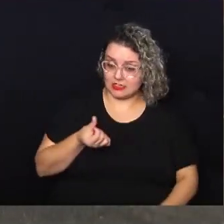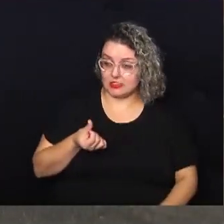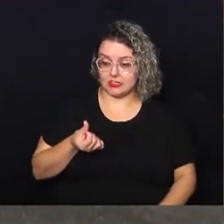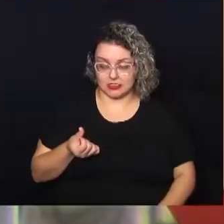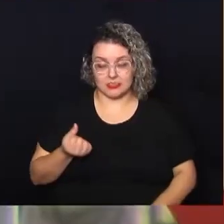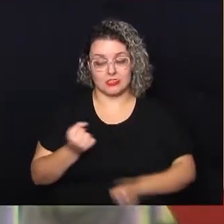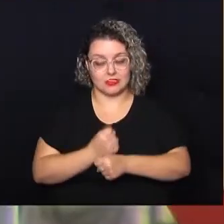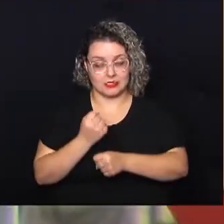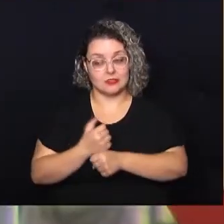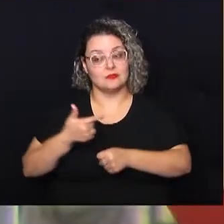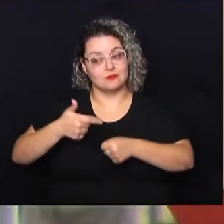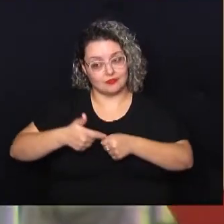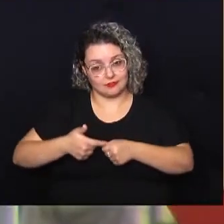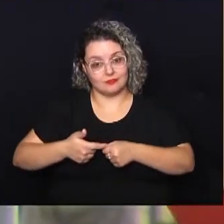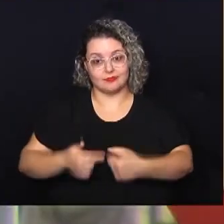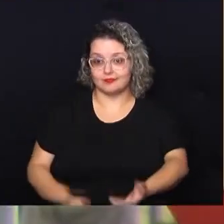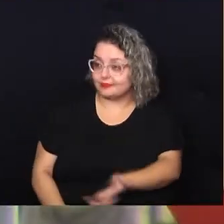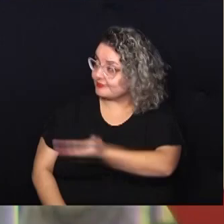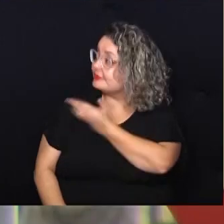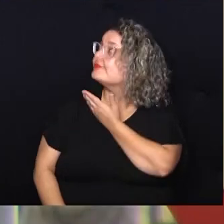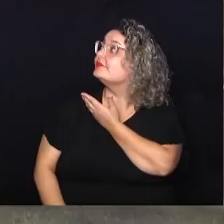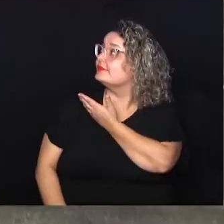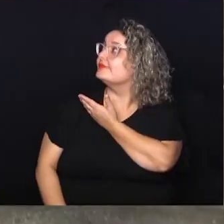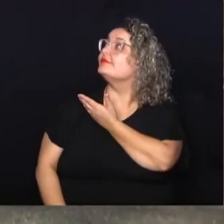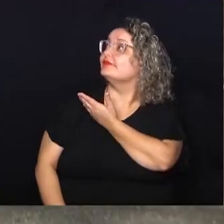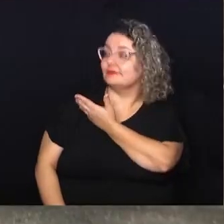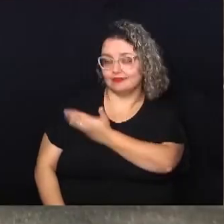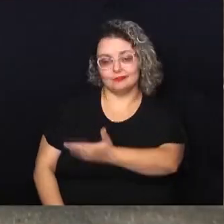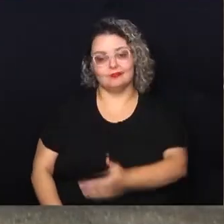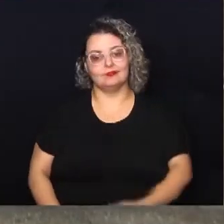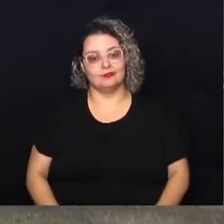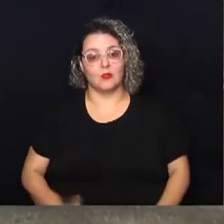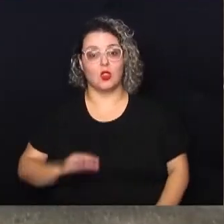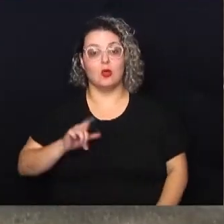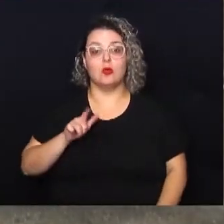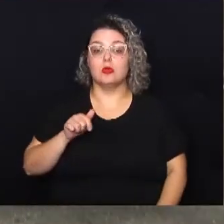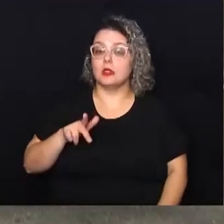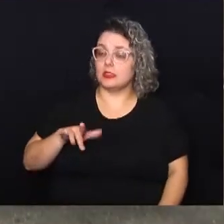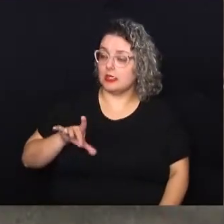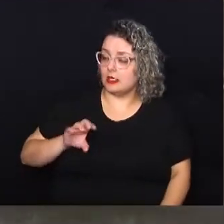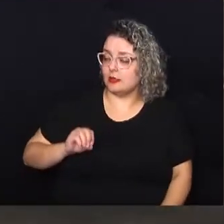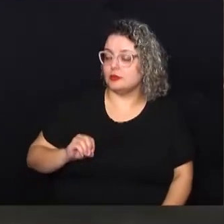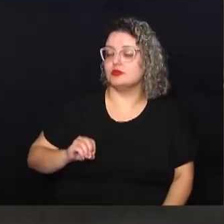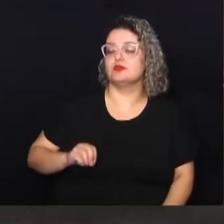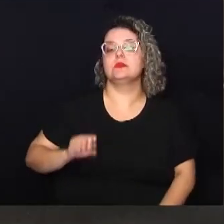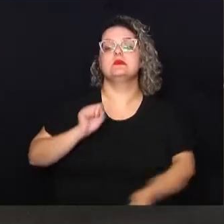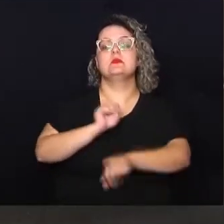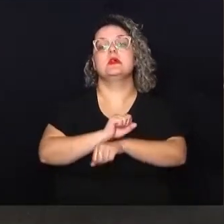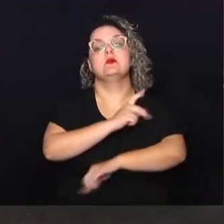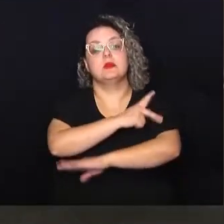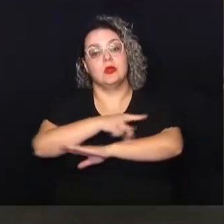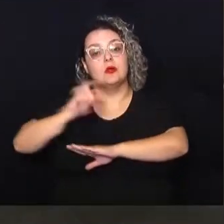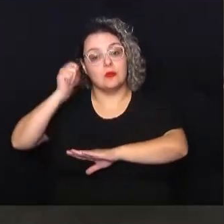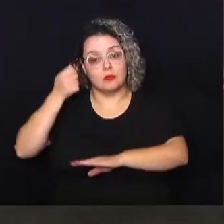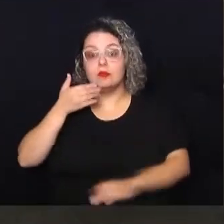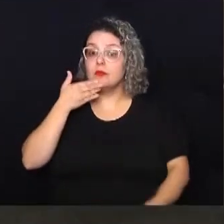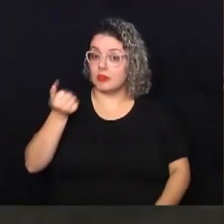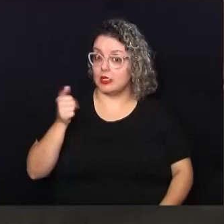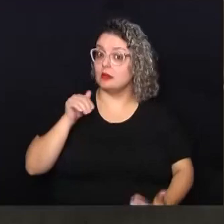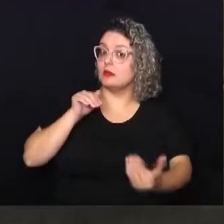de combustíveis localizado na Ângelo Simões, o Cláudio espera pelo recapeamento. Melhora para o trânsito,